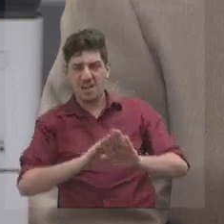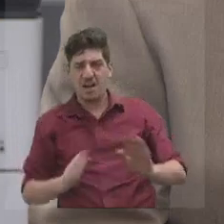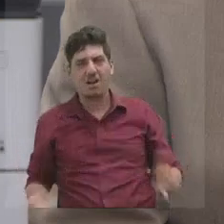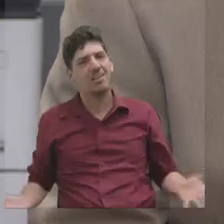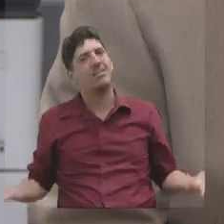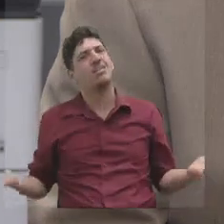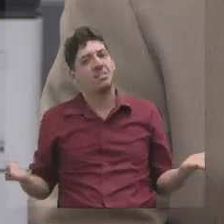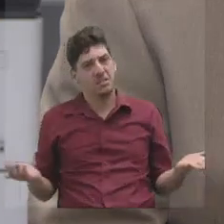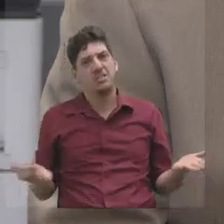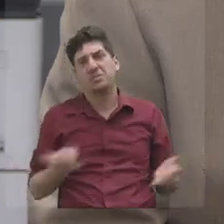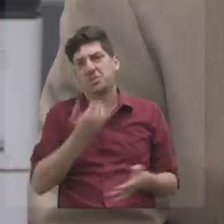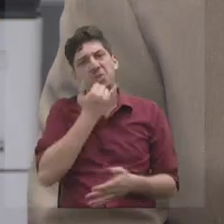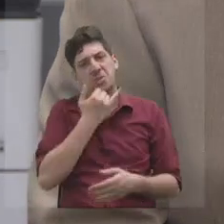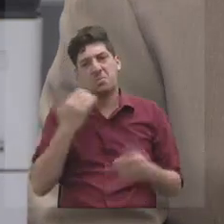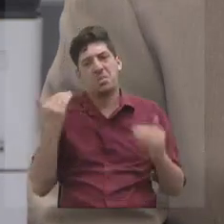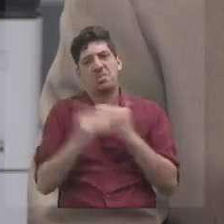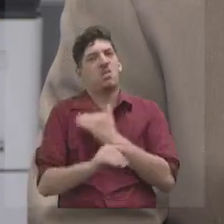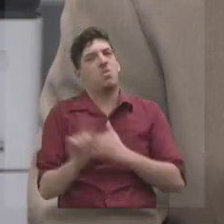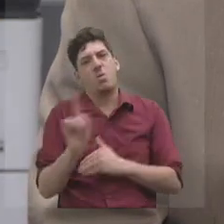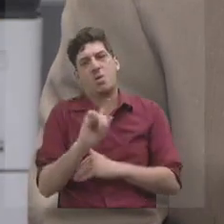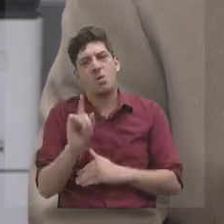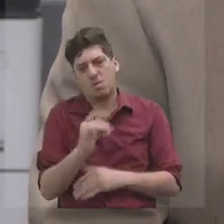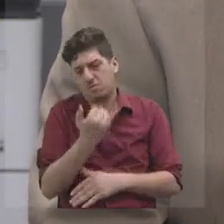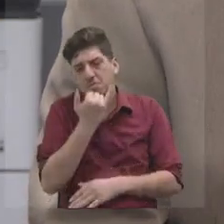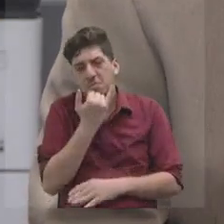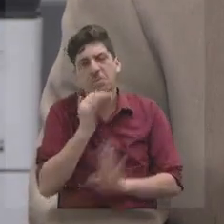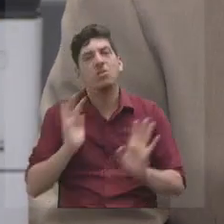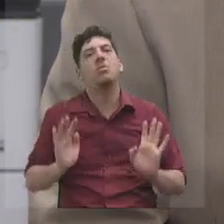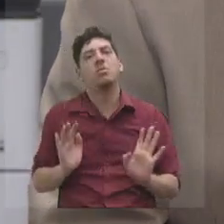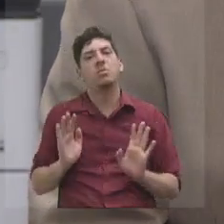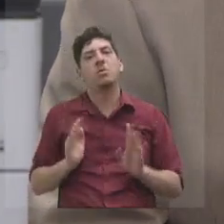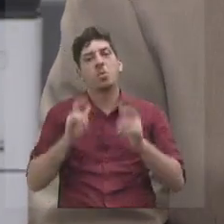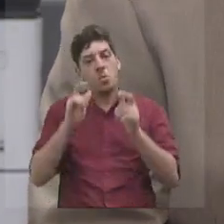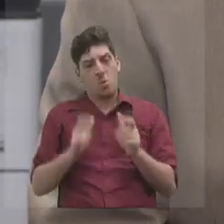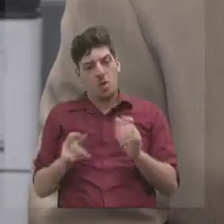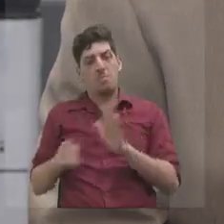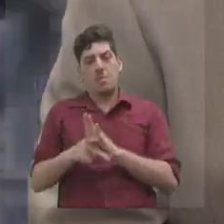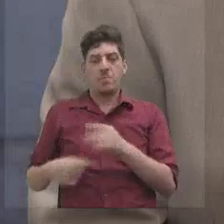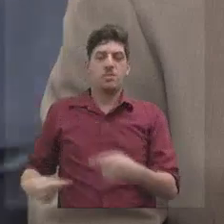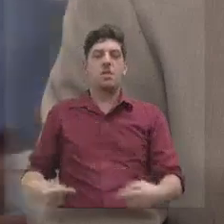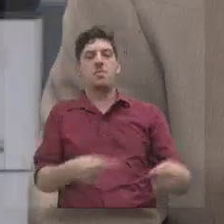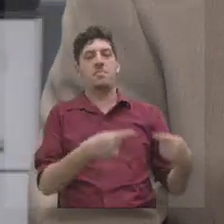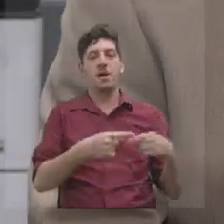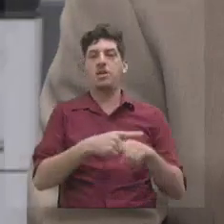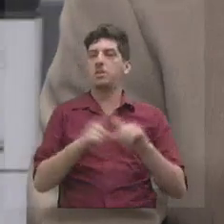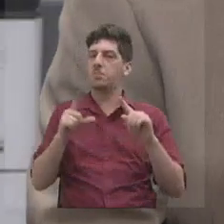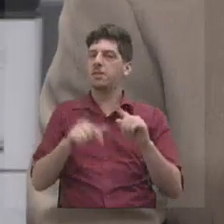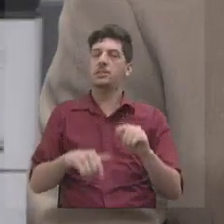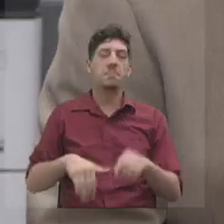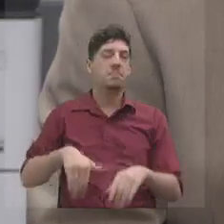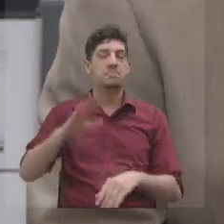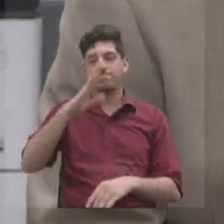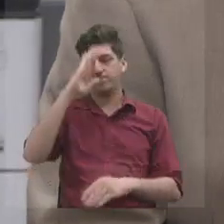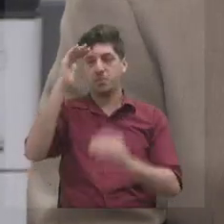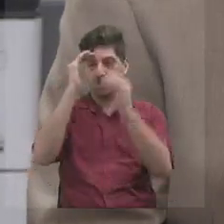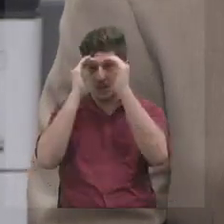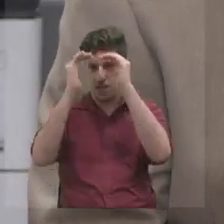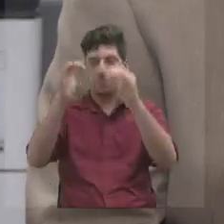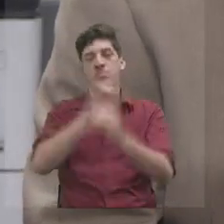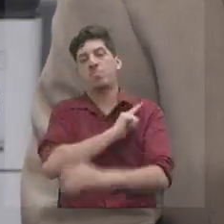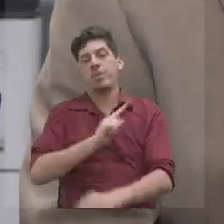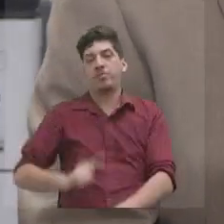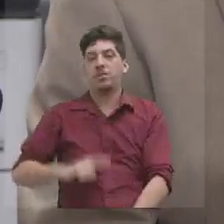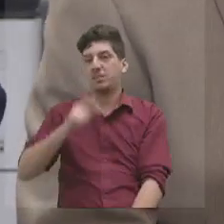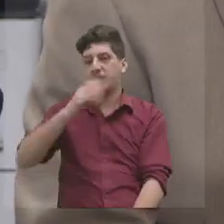também passou dos limites no meu entendimento aqui é um lugar de realmente de debate mas eu gosto de respeito eu acho que o governador não merecia